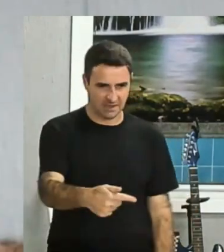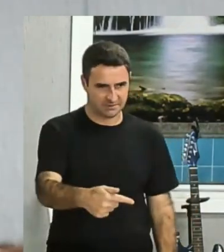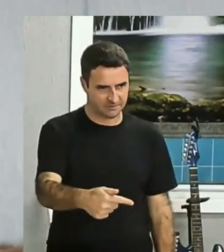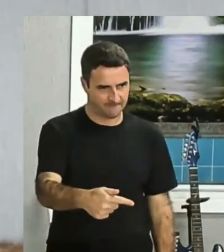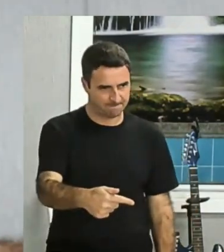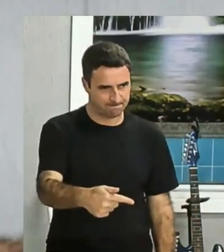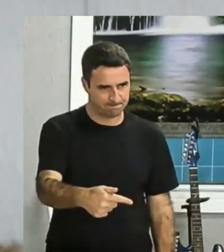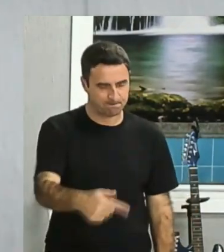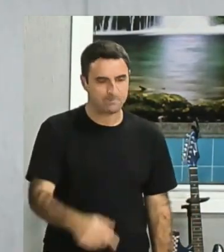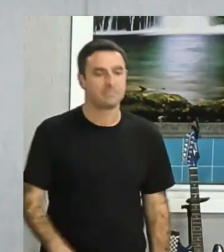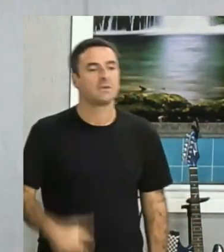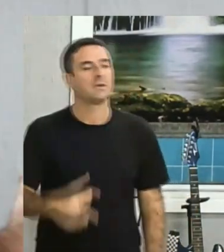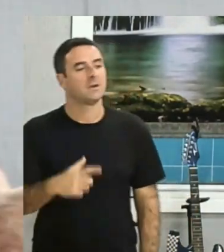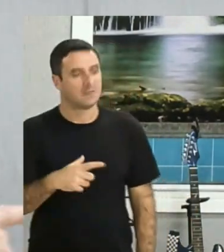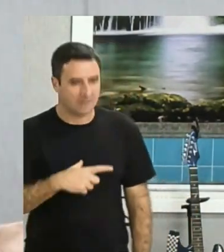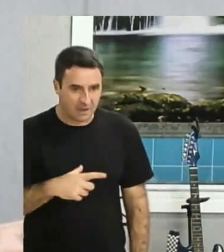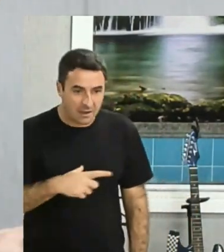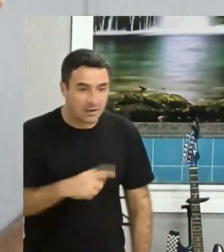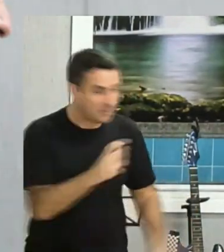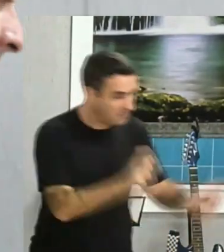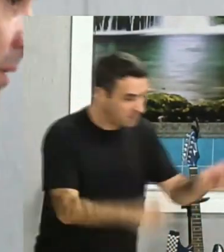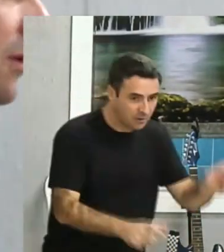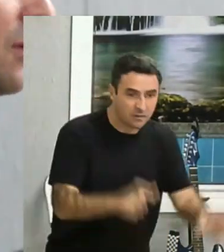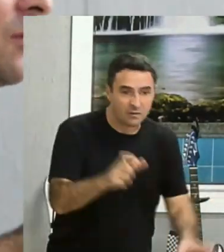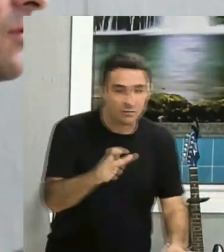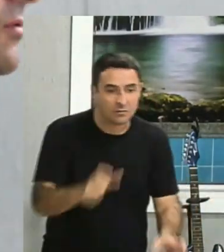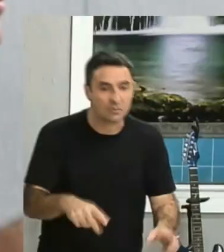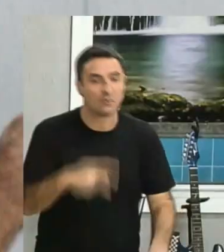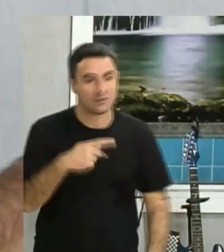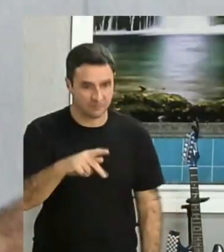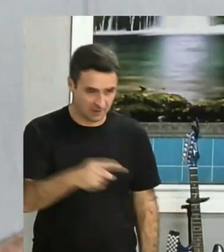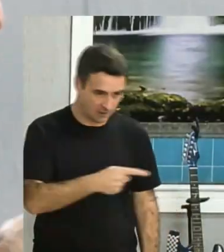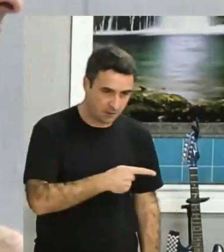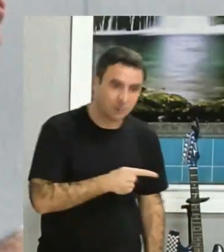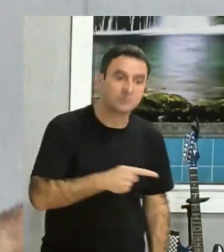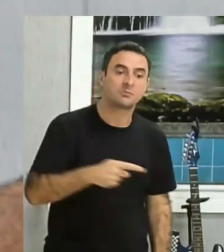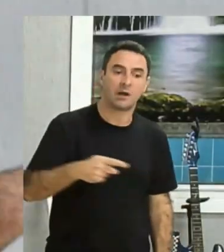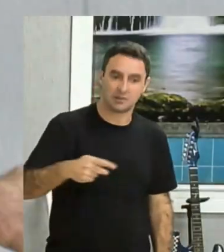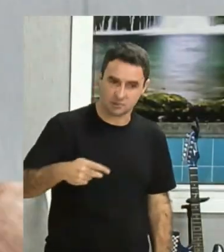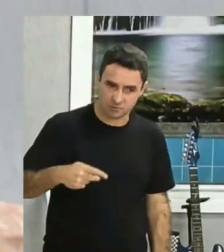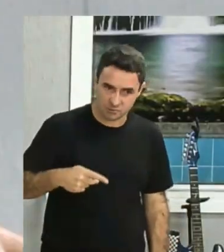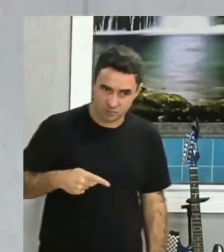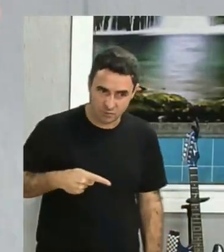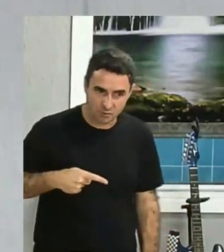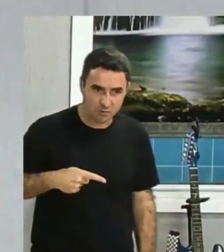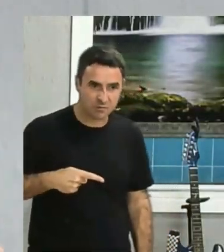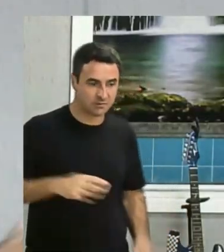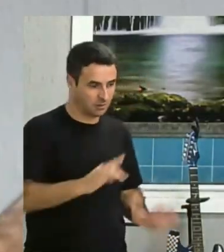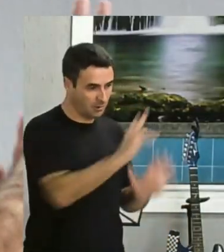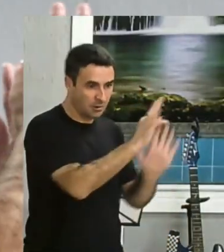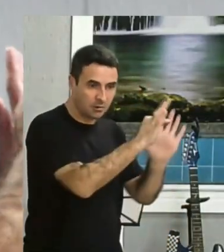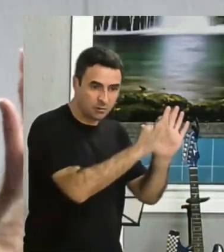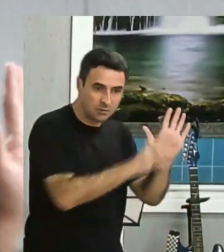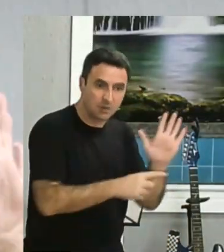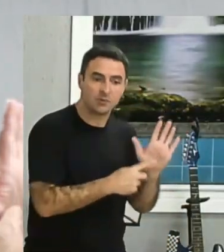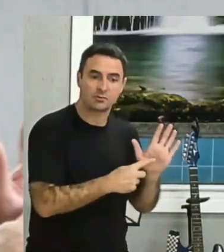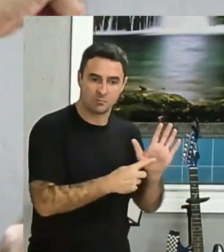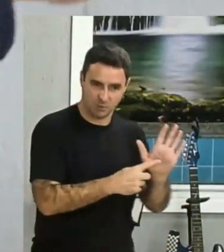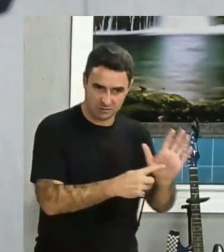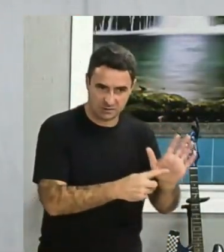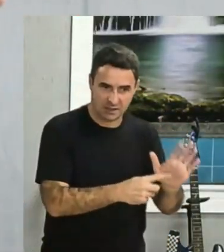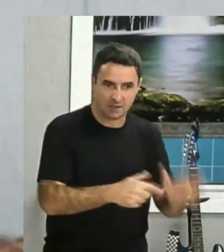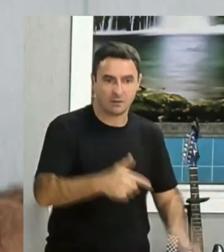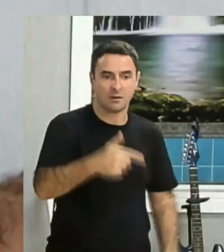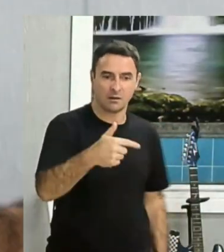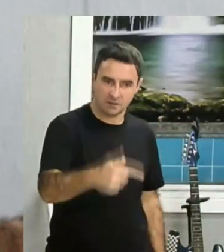Há quem diga que os pastores que são mencionados, a gente vai ver mais para frente, eram justamente esses 7